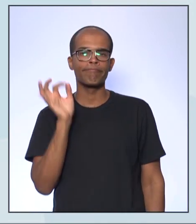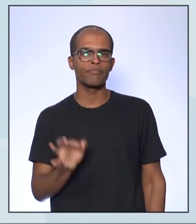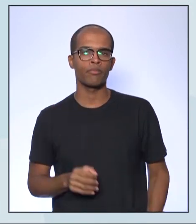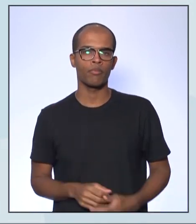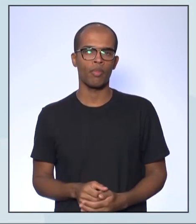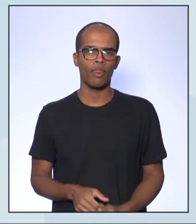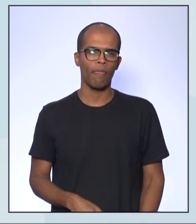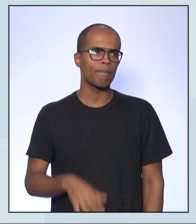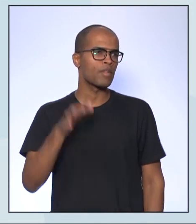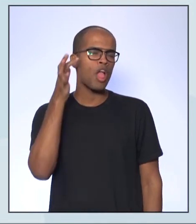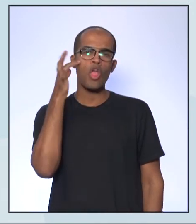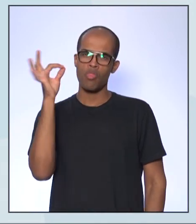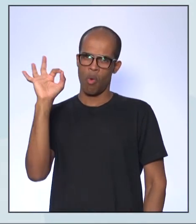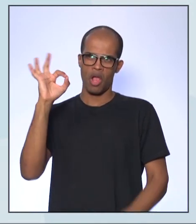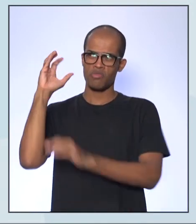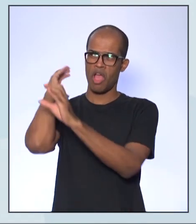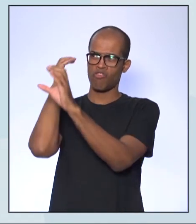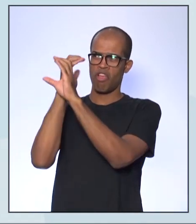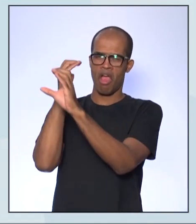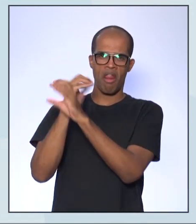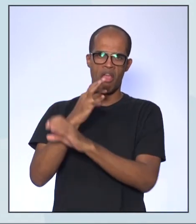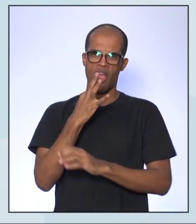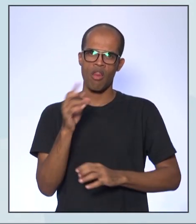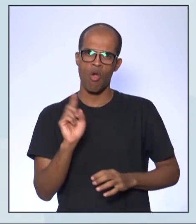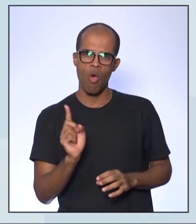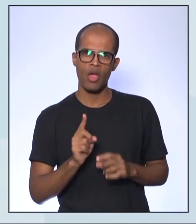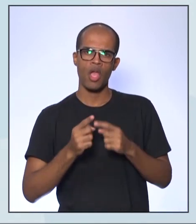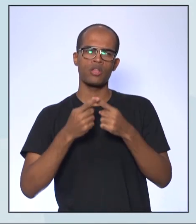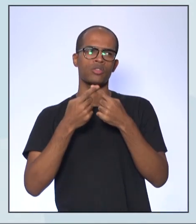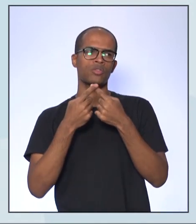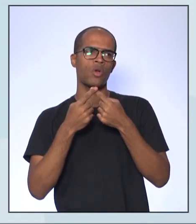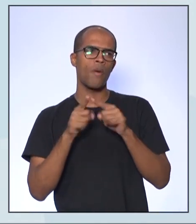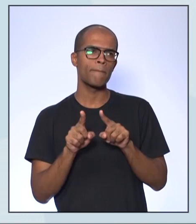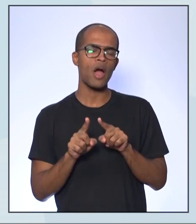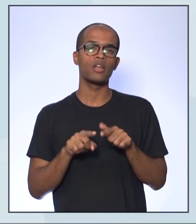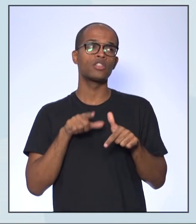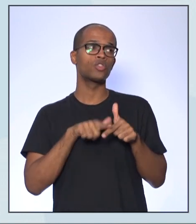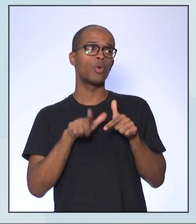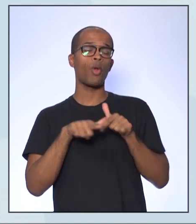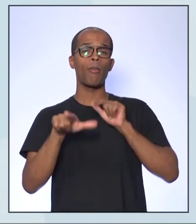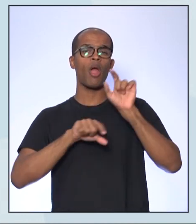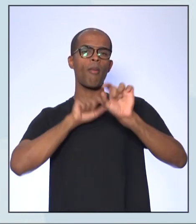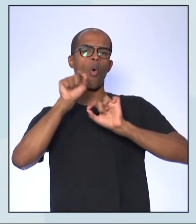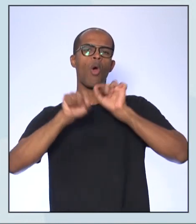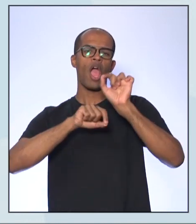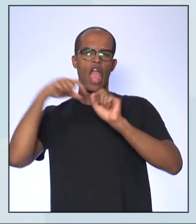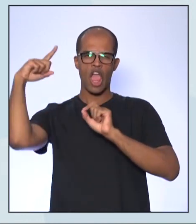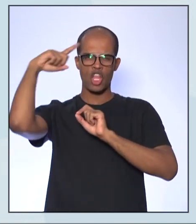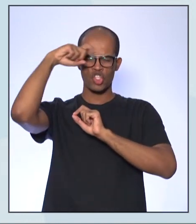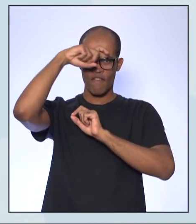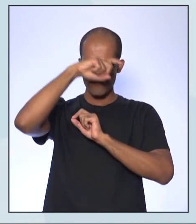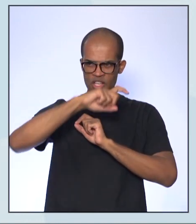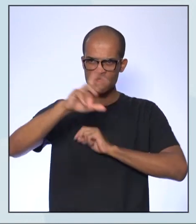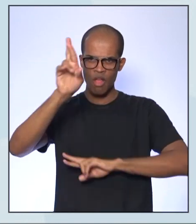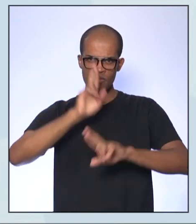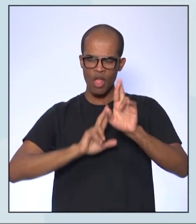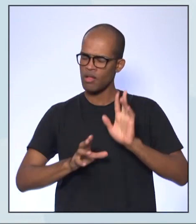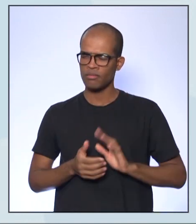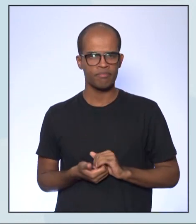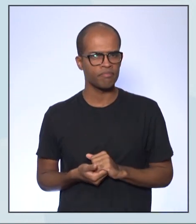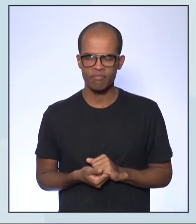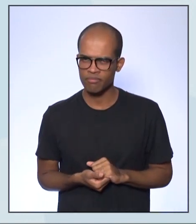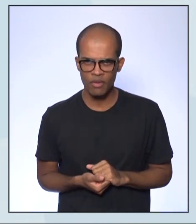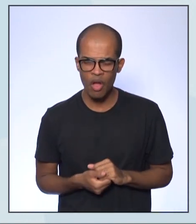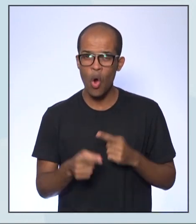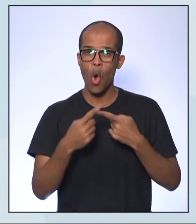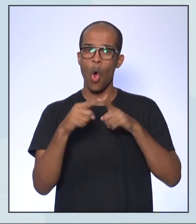de engenharia, mas, pelo que me dizem os entendidos, o problema não é tão difícil de resolver como parece fazerem constar